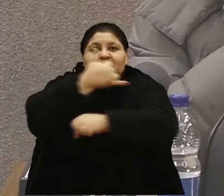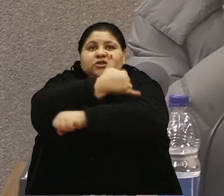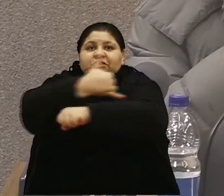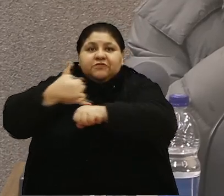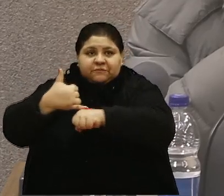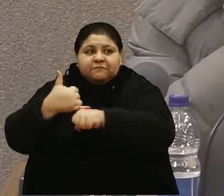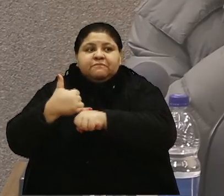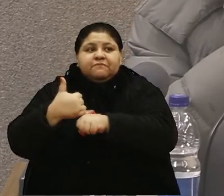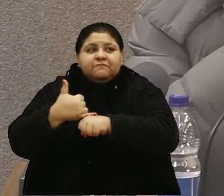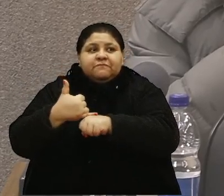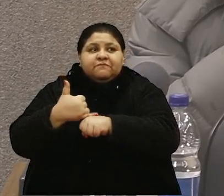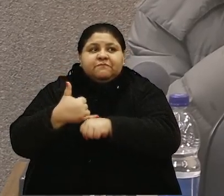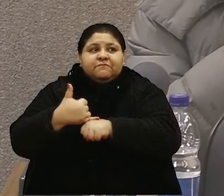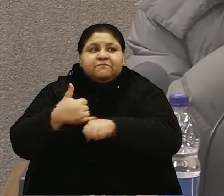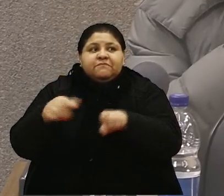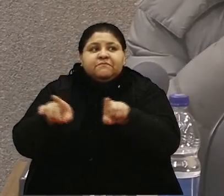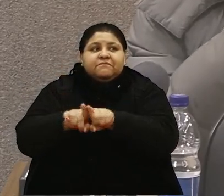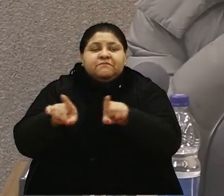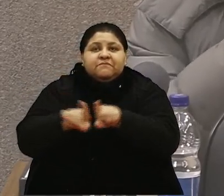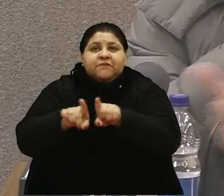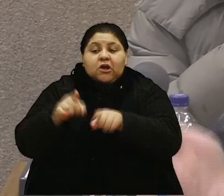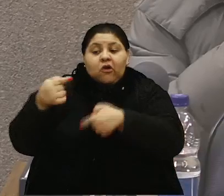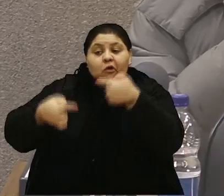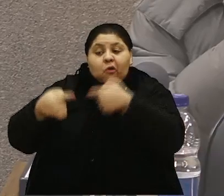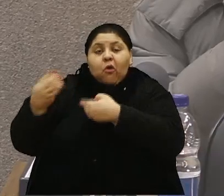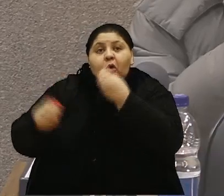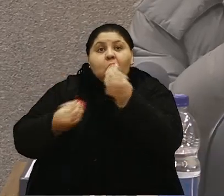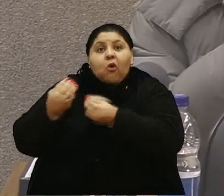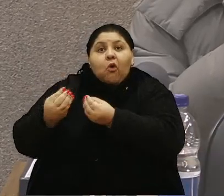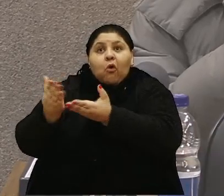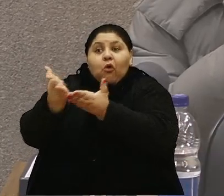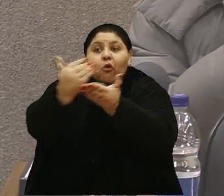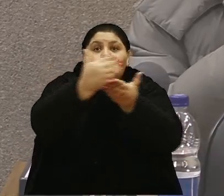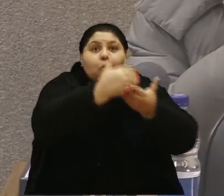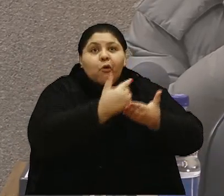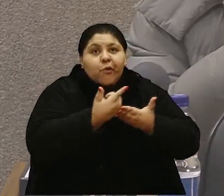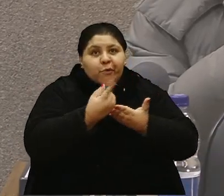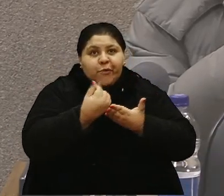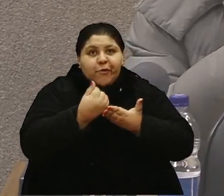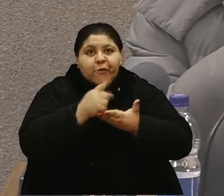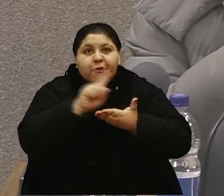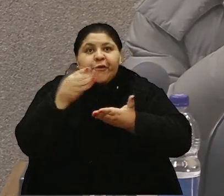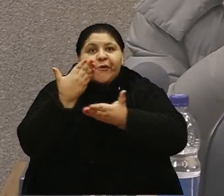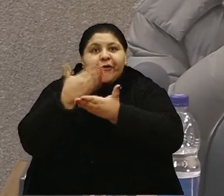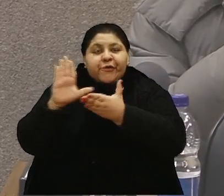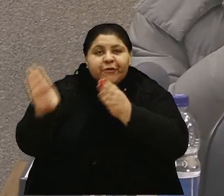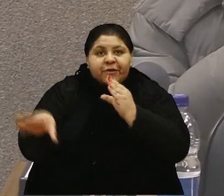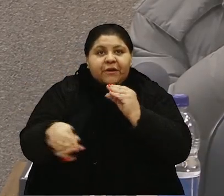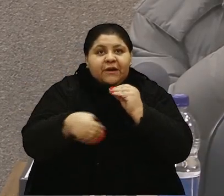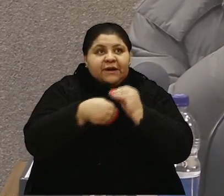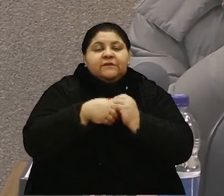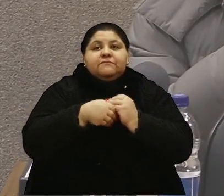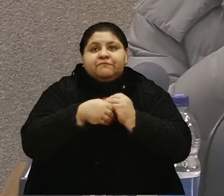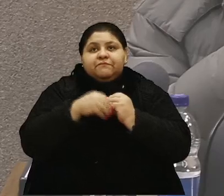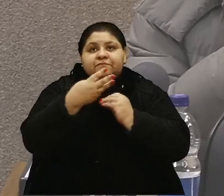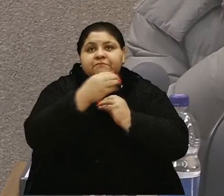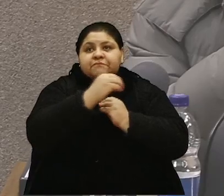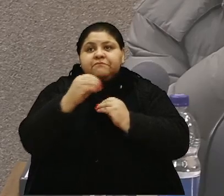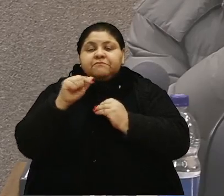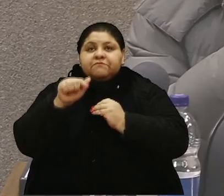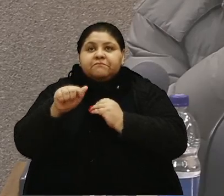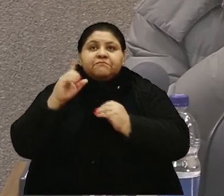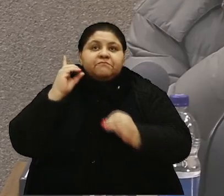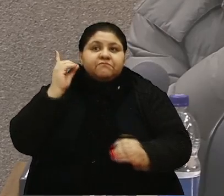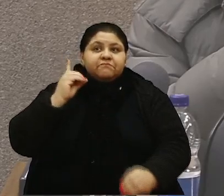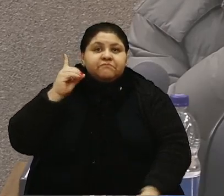emenda. Inclusive, a gente está discutindo como captar esse outro recurso justamente para não perder essa emenda parlamentar de 300 mil da deputada Denise